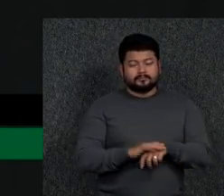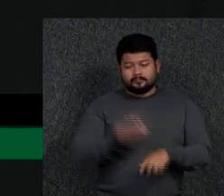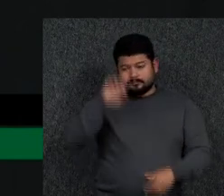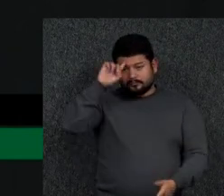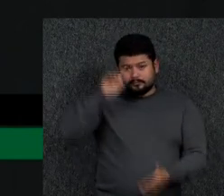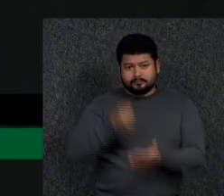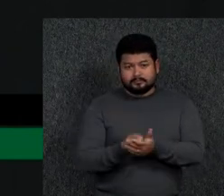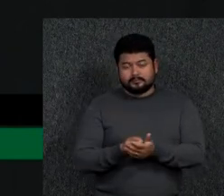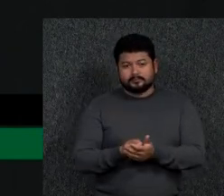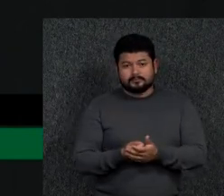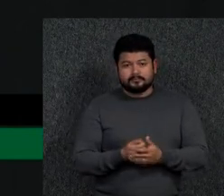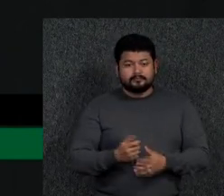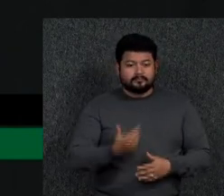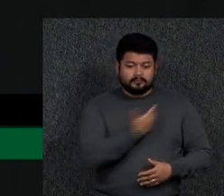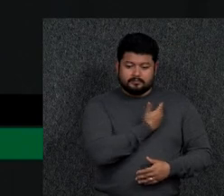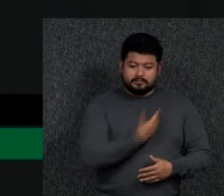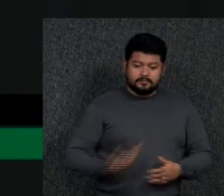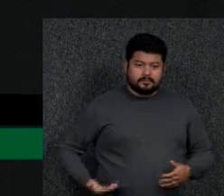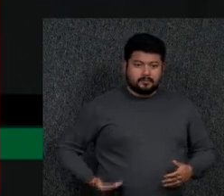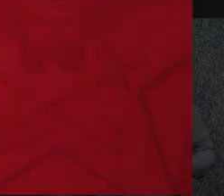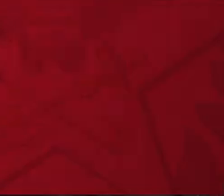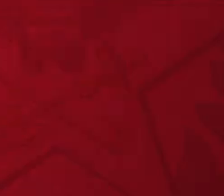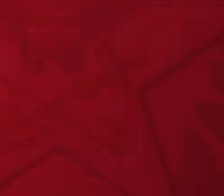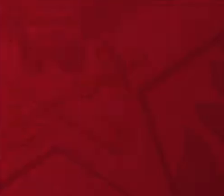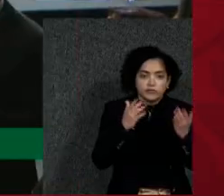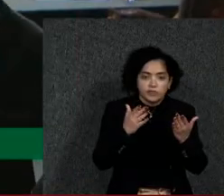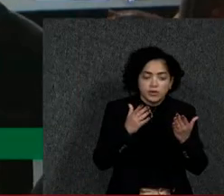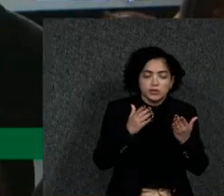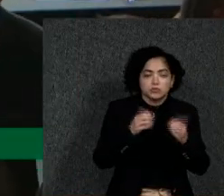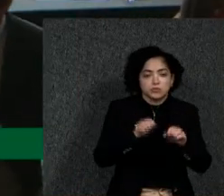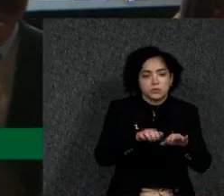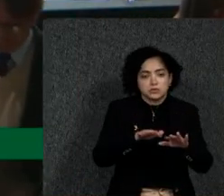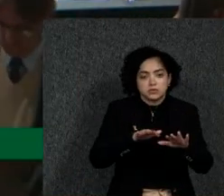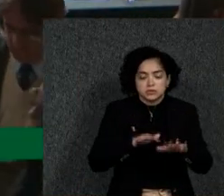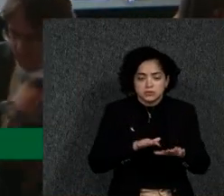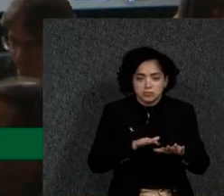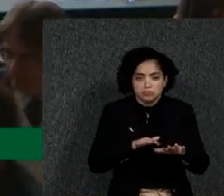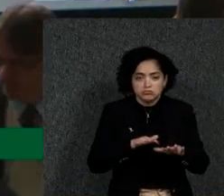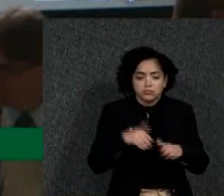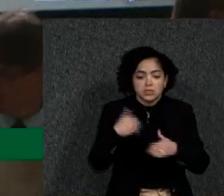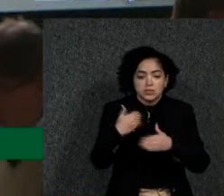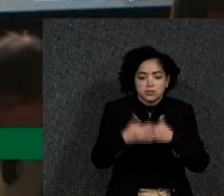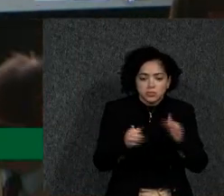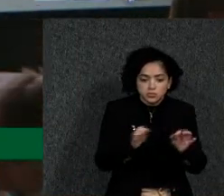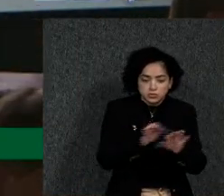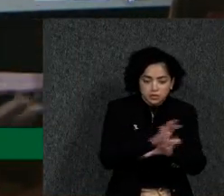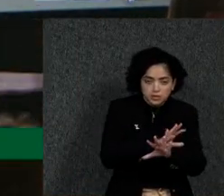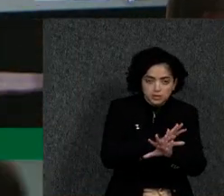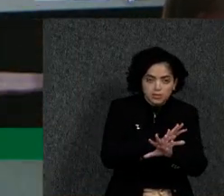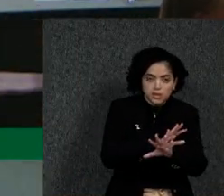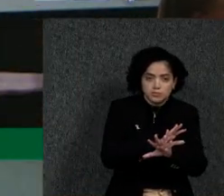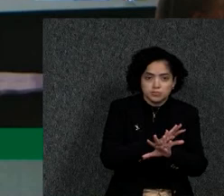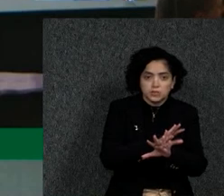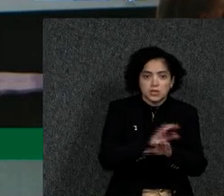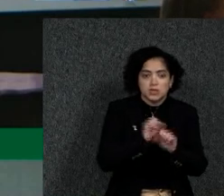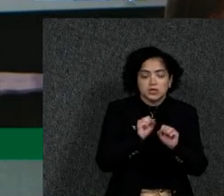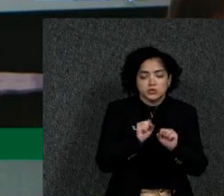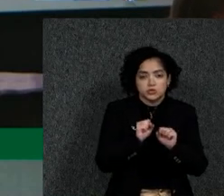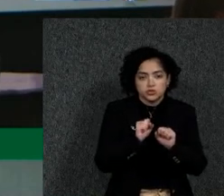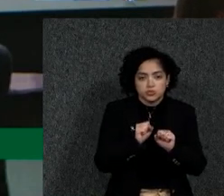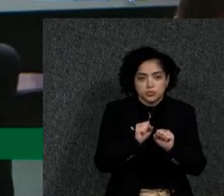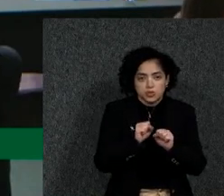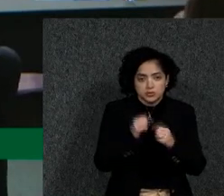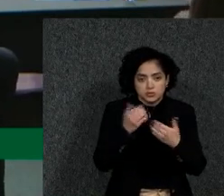uma estabilidade da sua moeda. A deputada Paulinha abordou, entre outros temas, o ataque